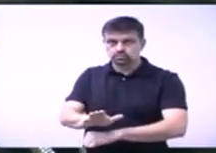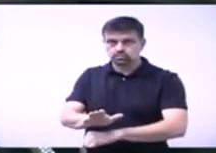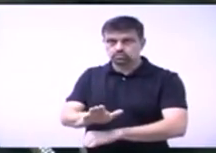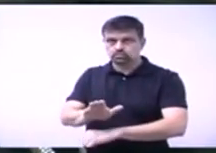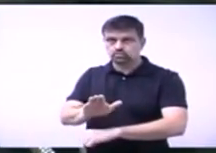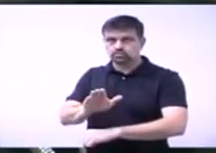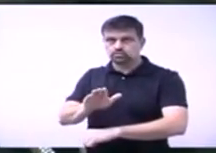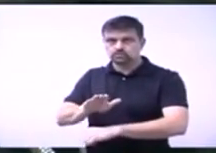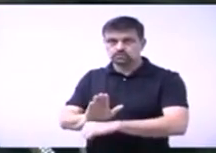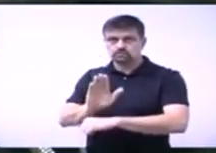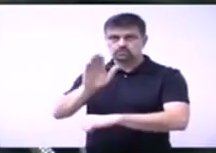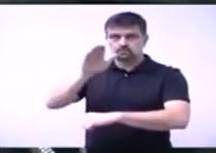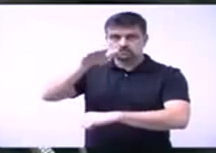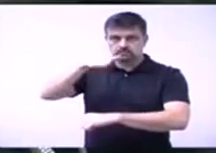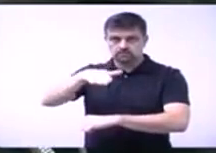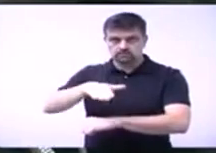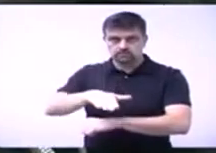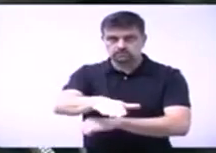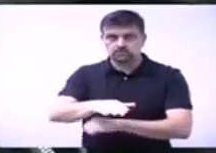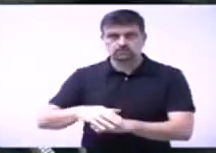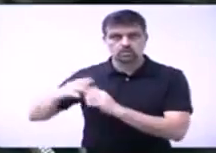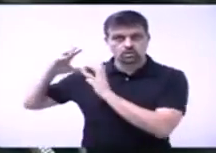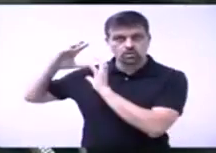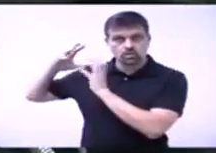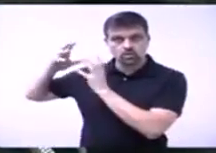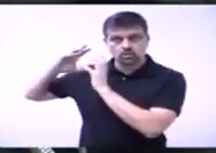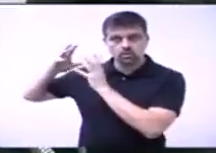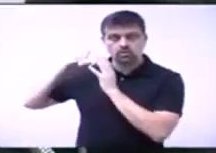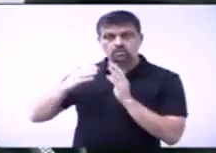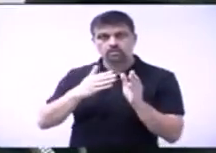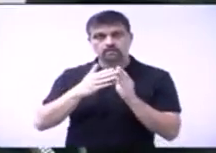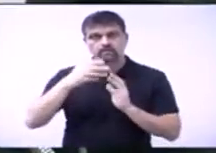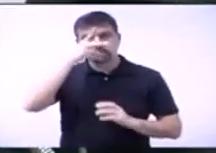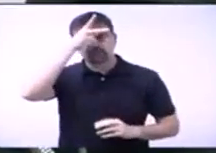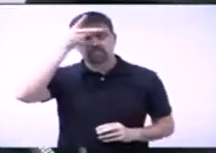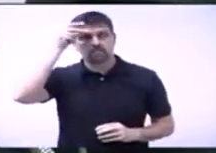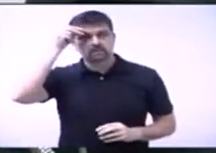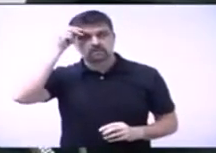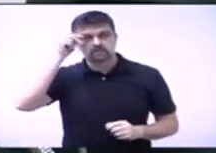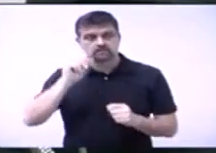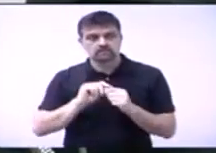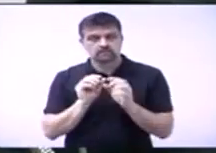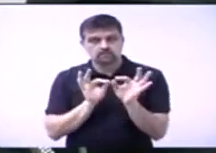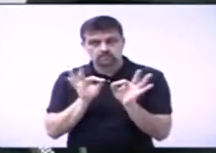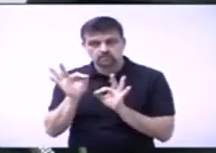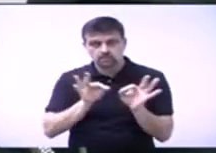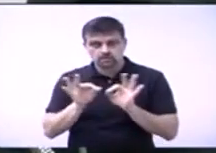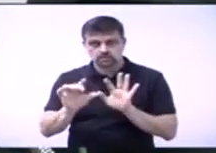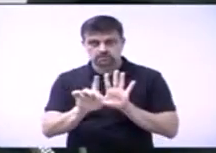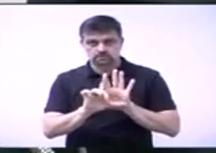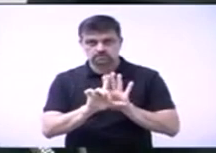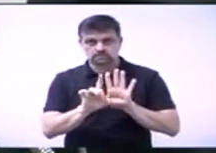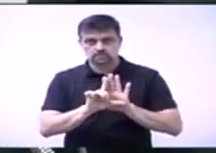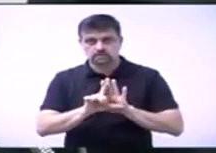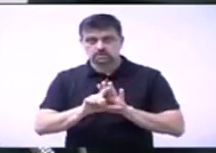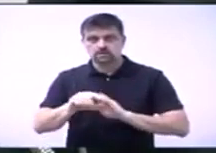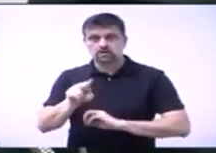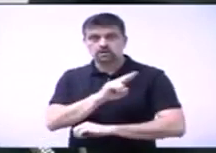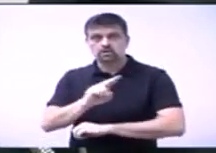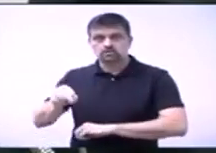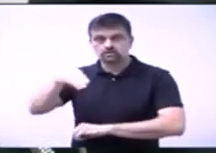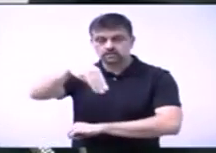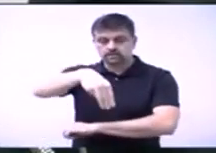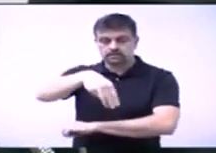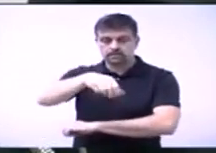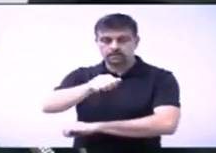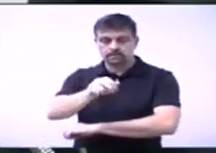166, do vereador Zé Coco, sugere ao executivo a elaboração de um projeto de lei denominando Mário